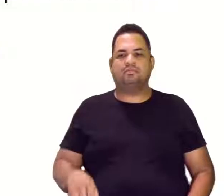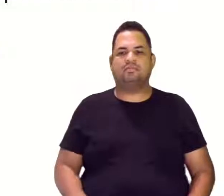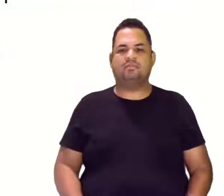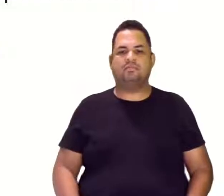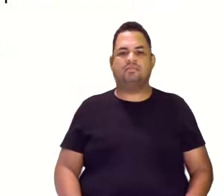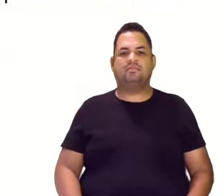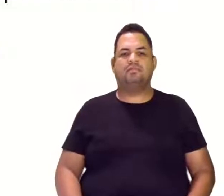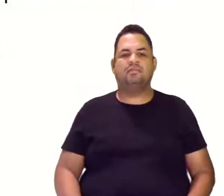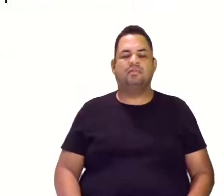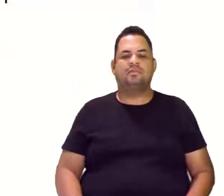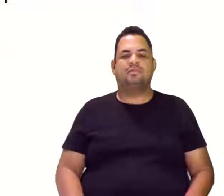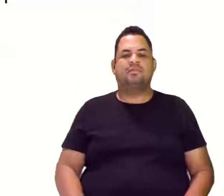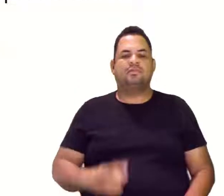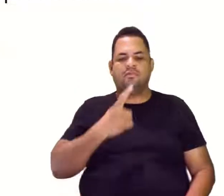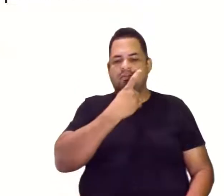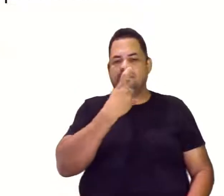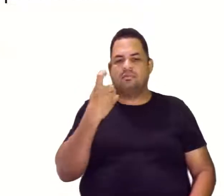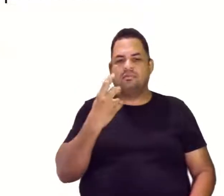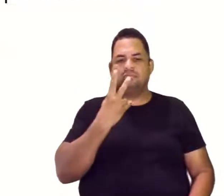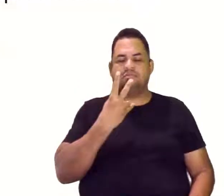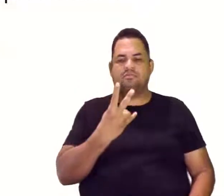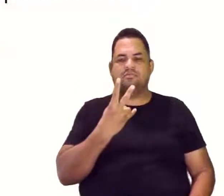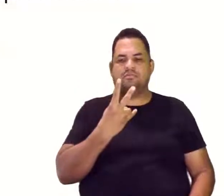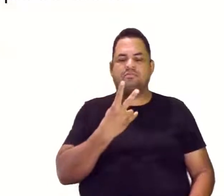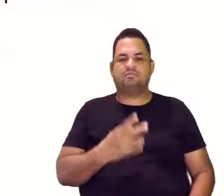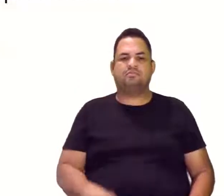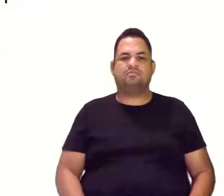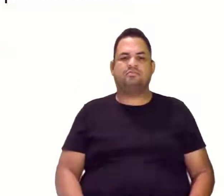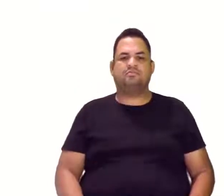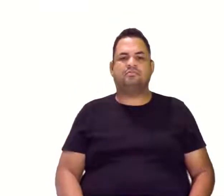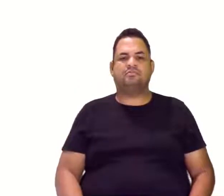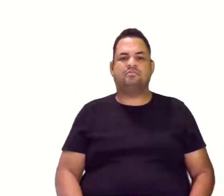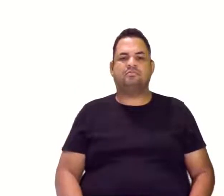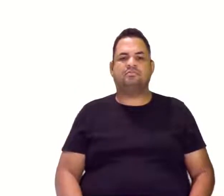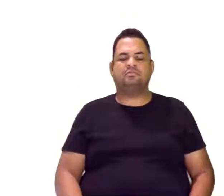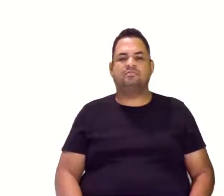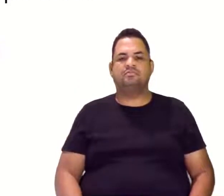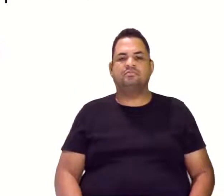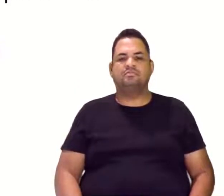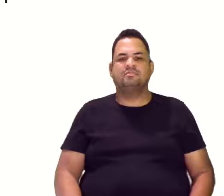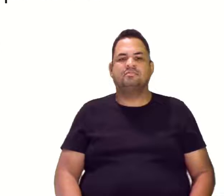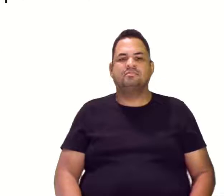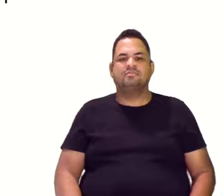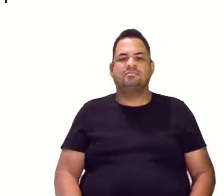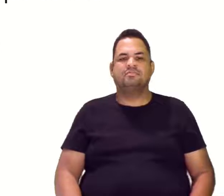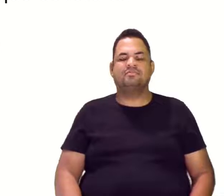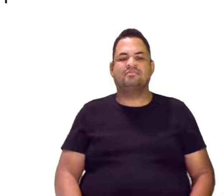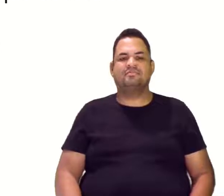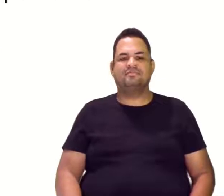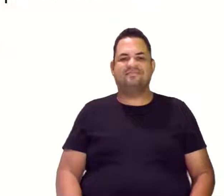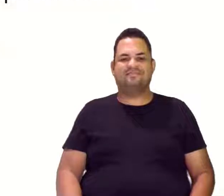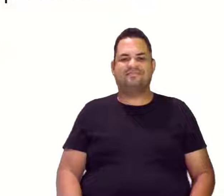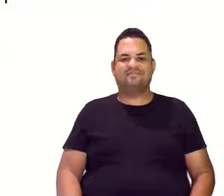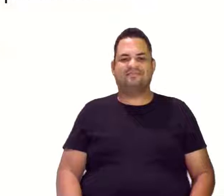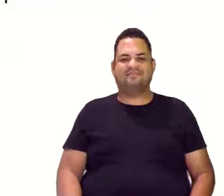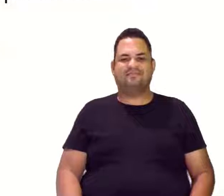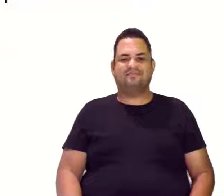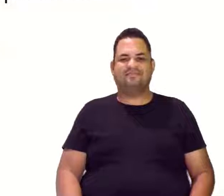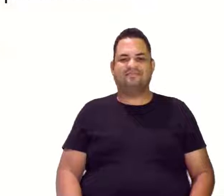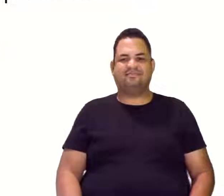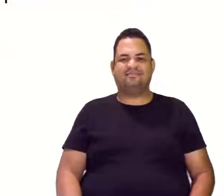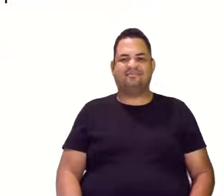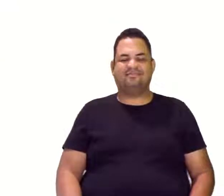tá? O perfume 2 Olha que é... legal, ficou o pinguinho do I lá, ó. Aonde? Ó, tu bateu aí.